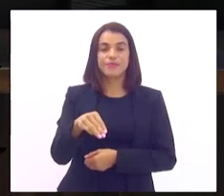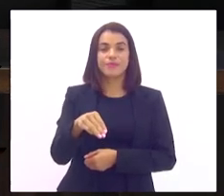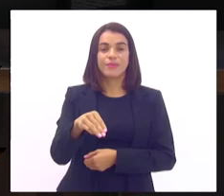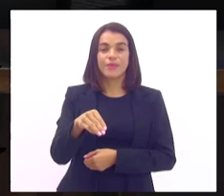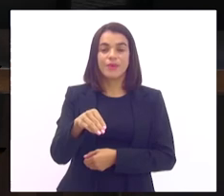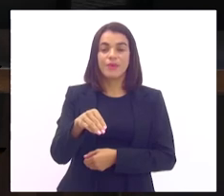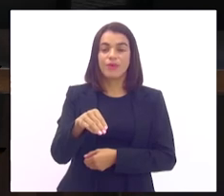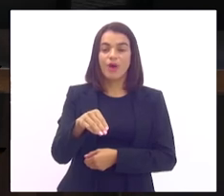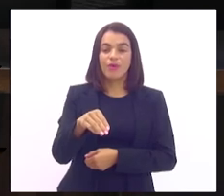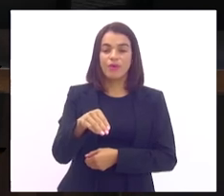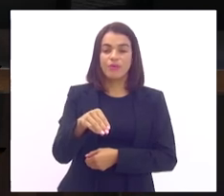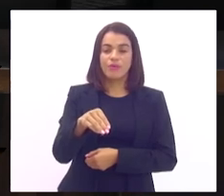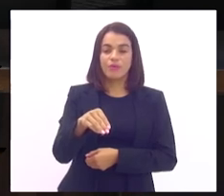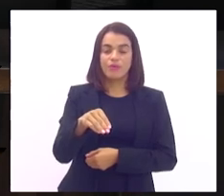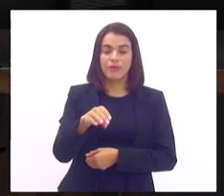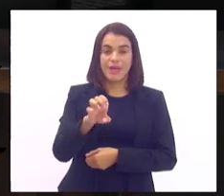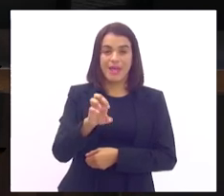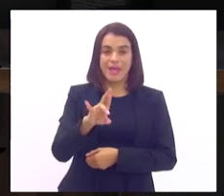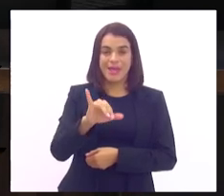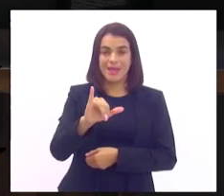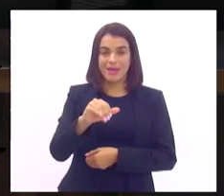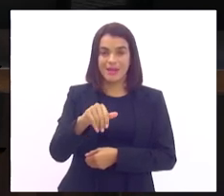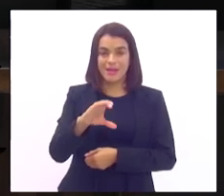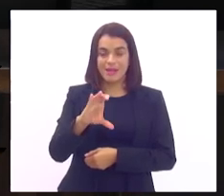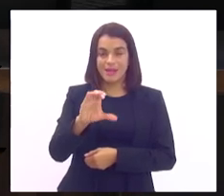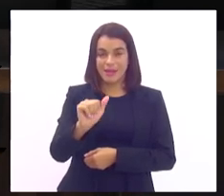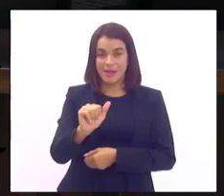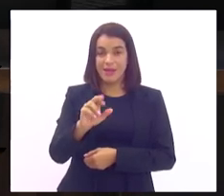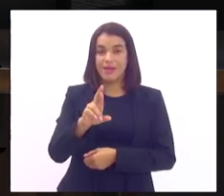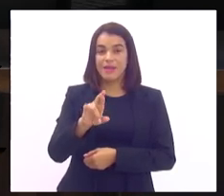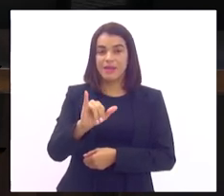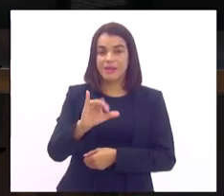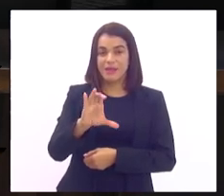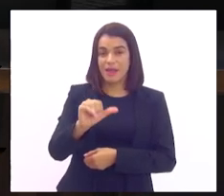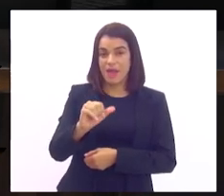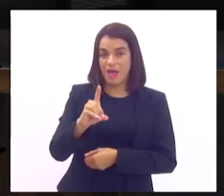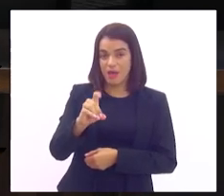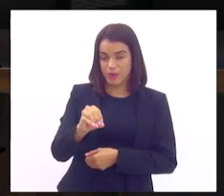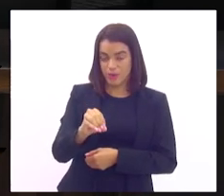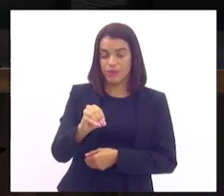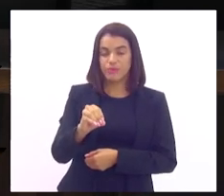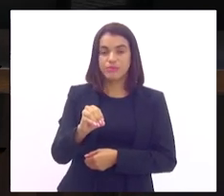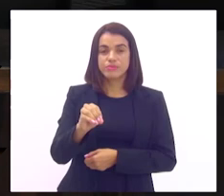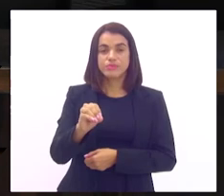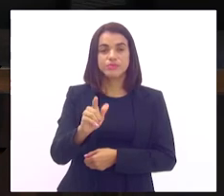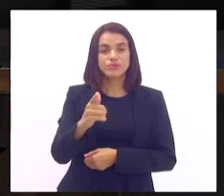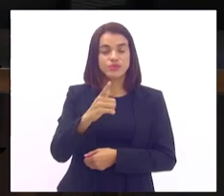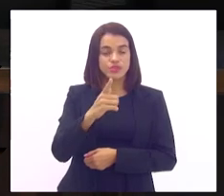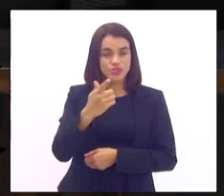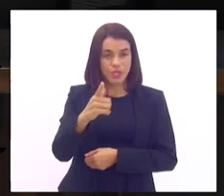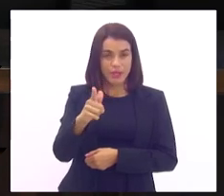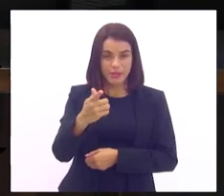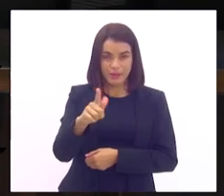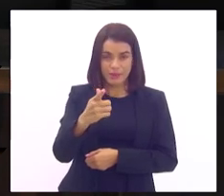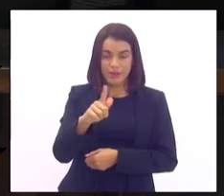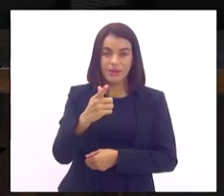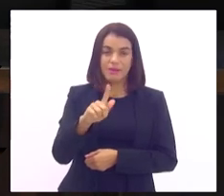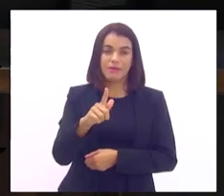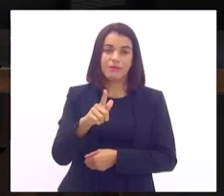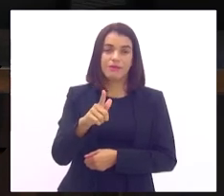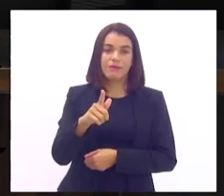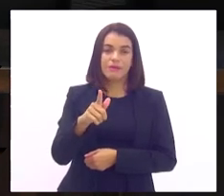do Sindicato dos Contabilistas, Ricardo de Lima Sedem, gerente do Centro de Economia